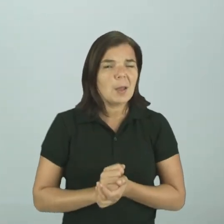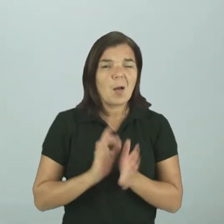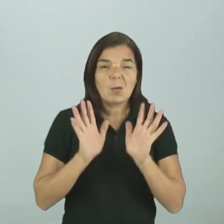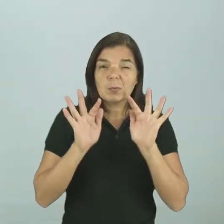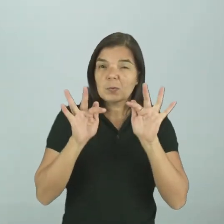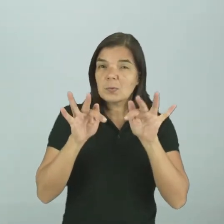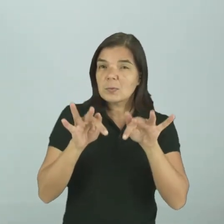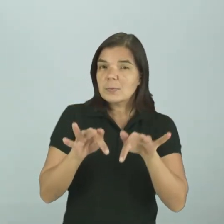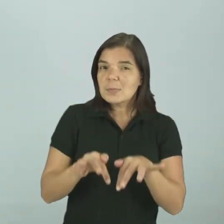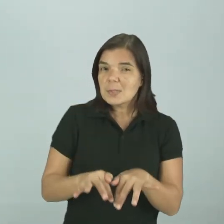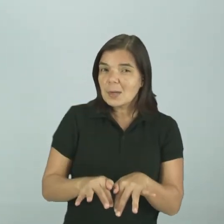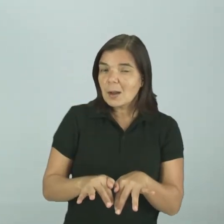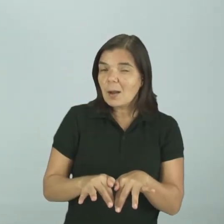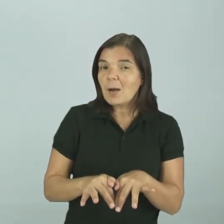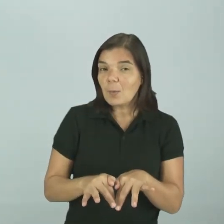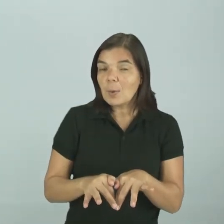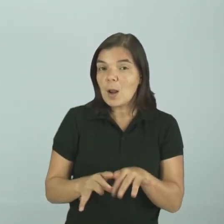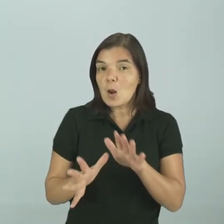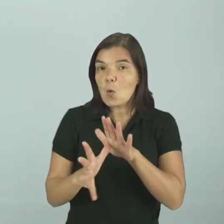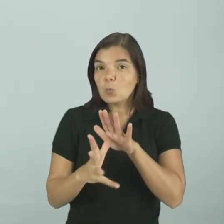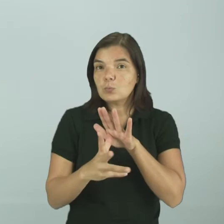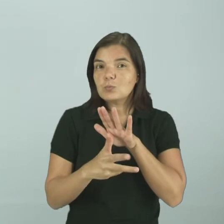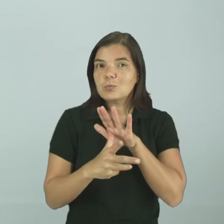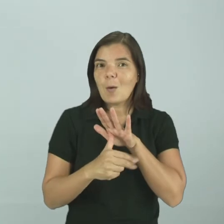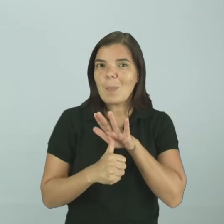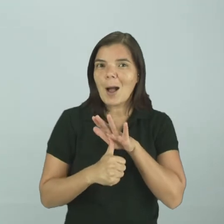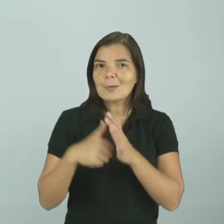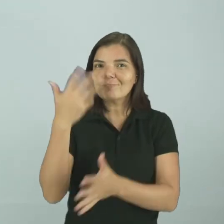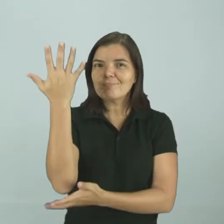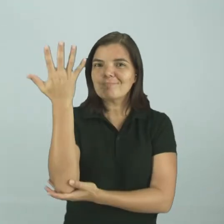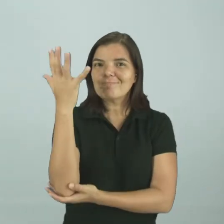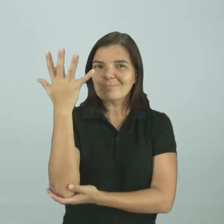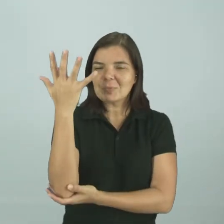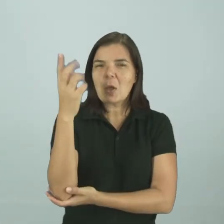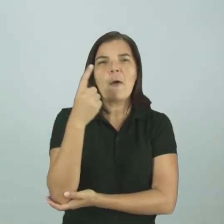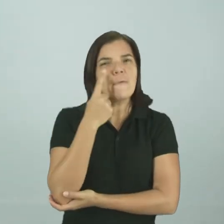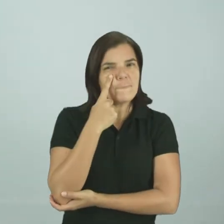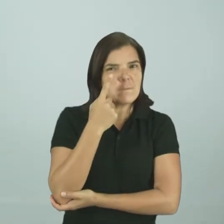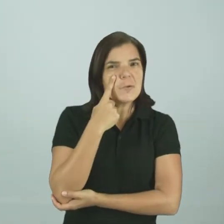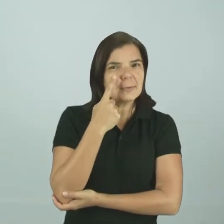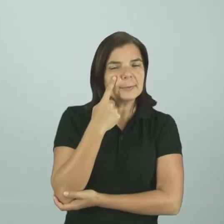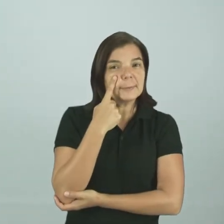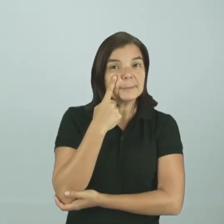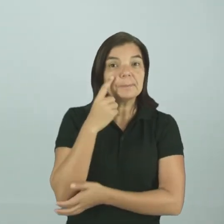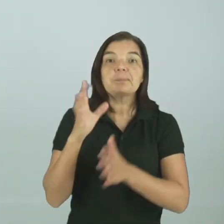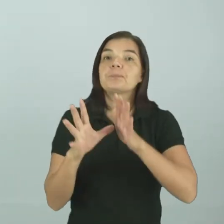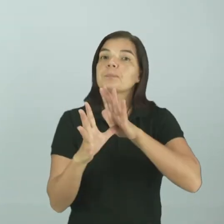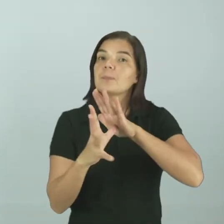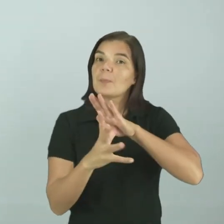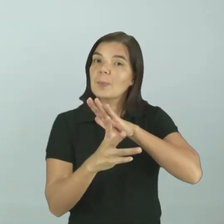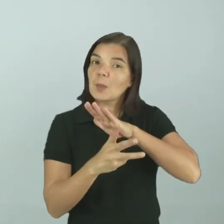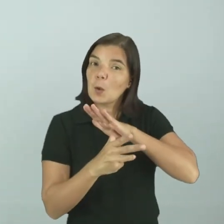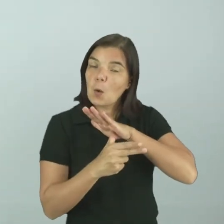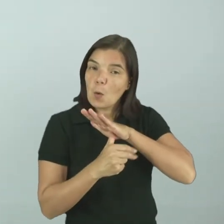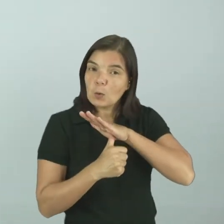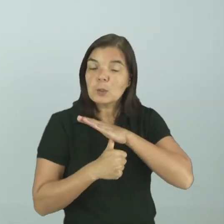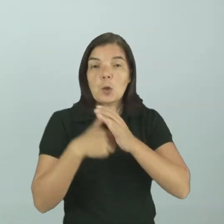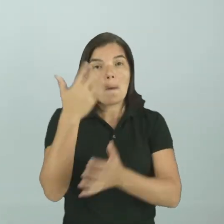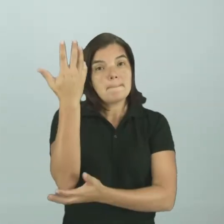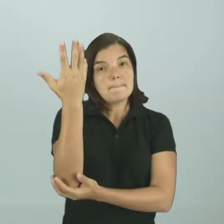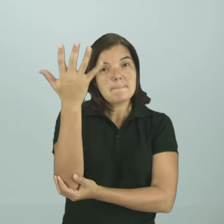acabando o ciclo da borracha, eles roubaram, não foi? Você assistiu bem direitinho? Eles roubavam